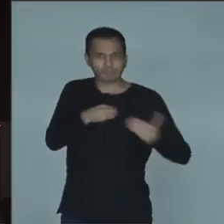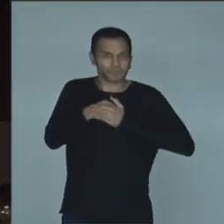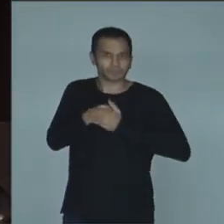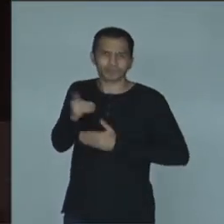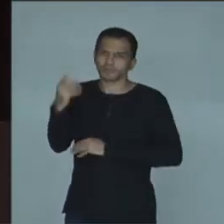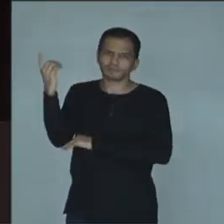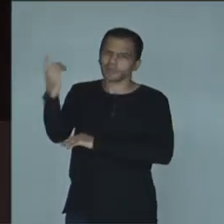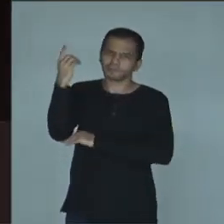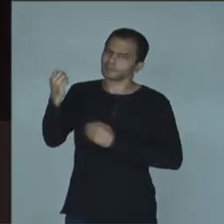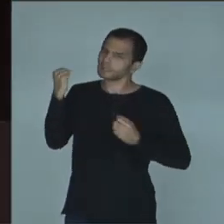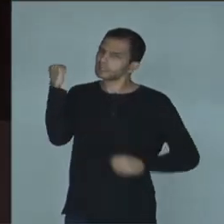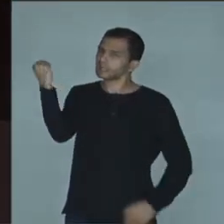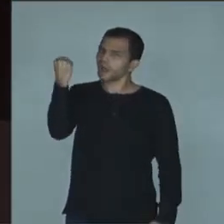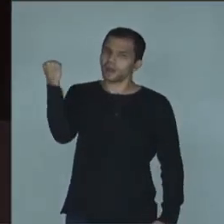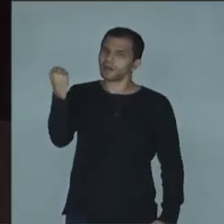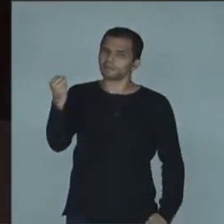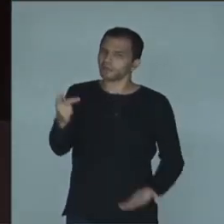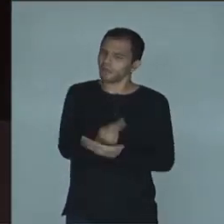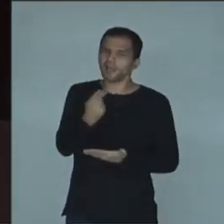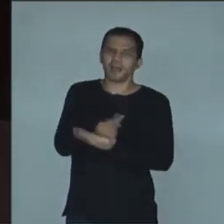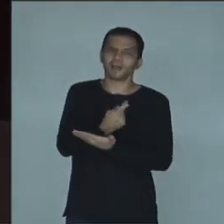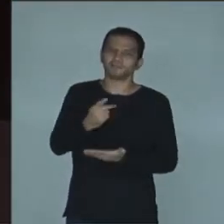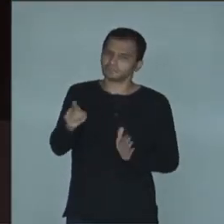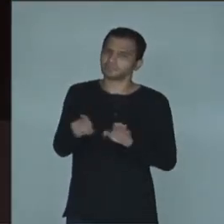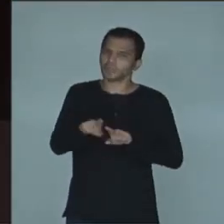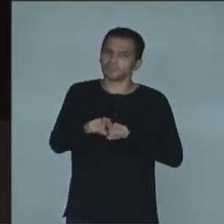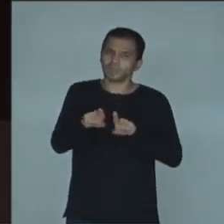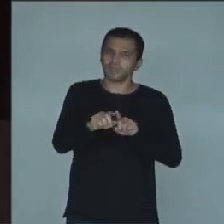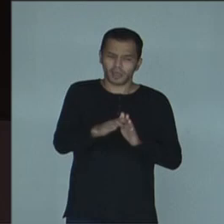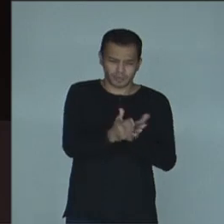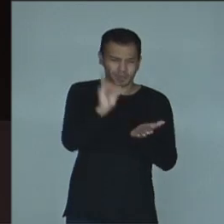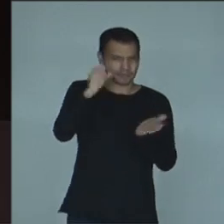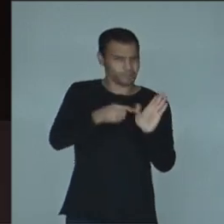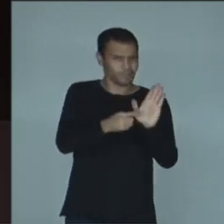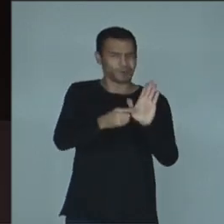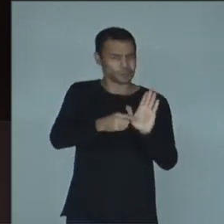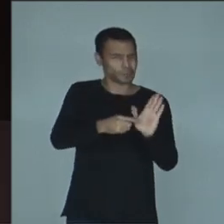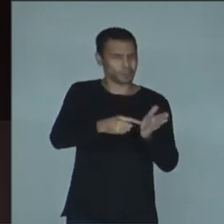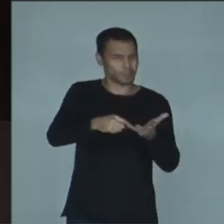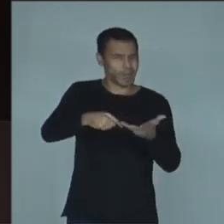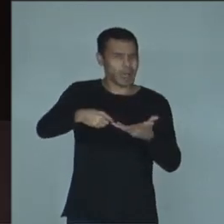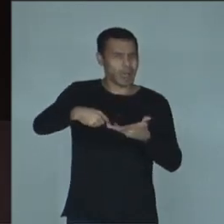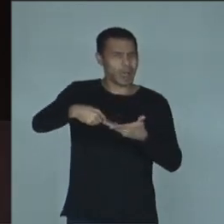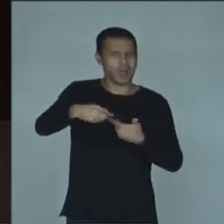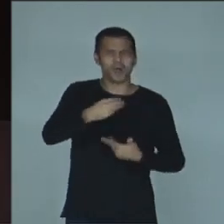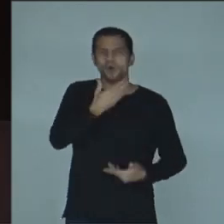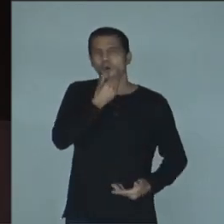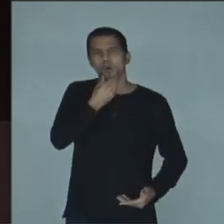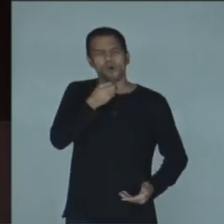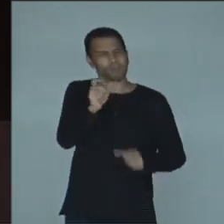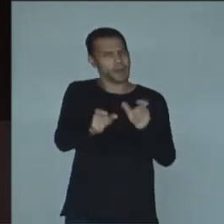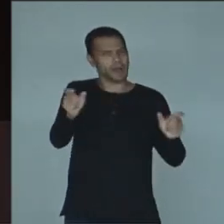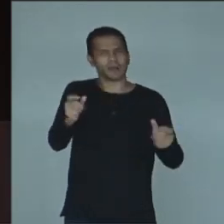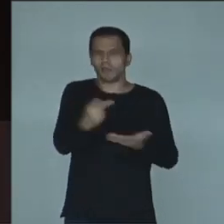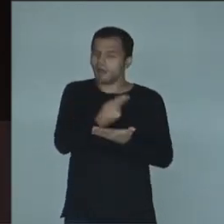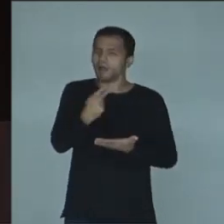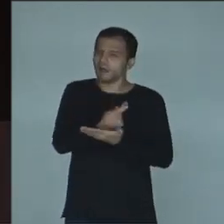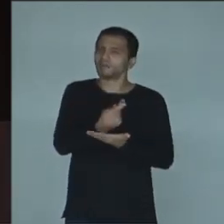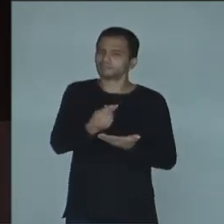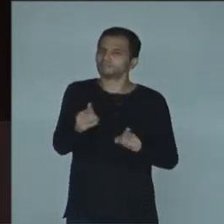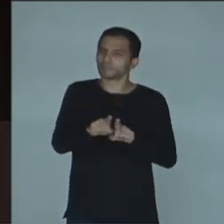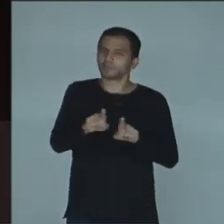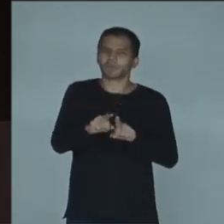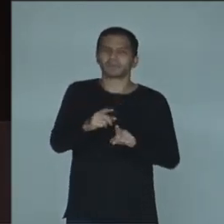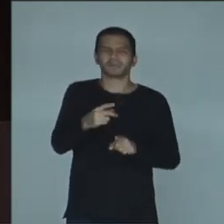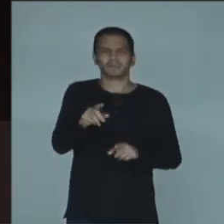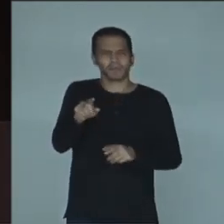de adultério gerou um pecado de assassinato em Olá meus amados